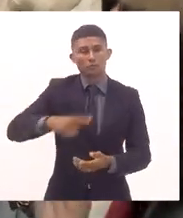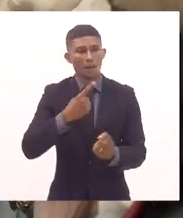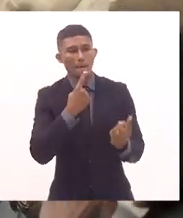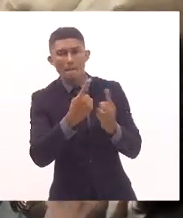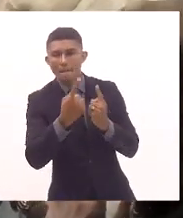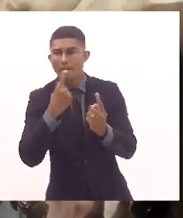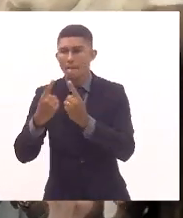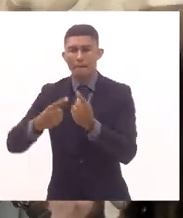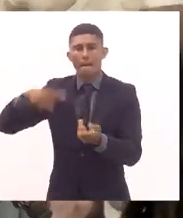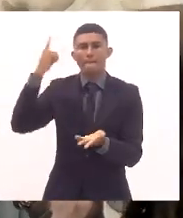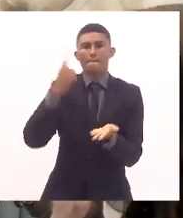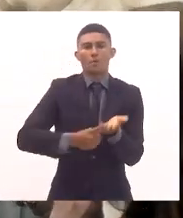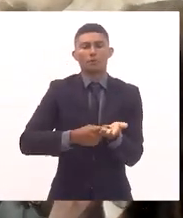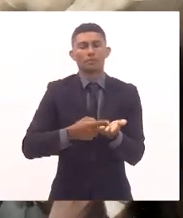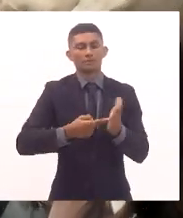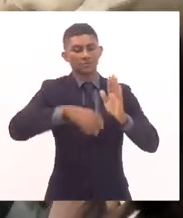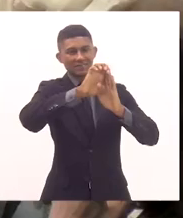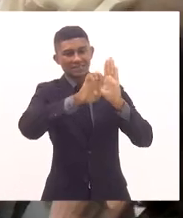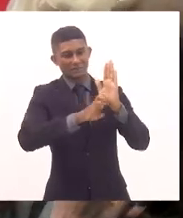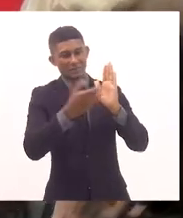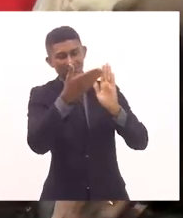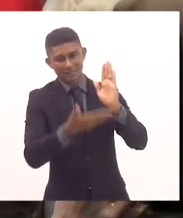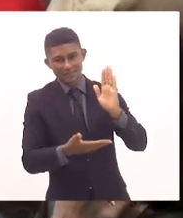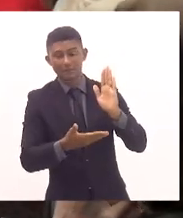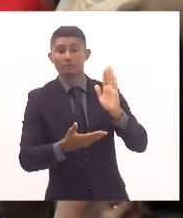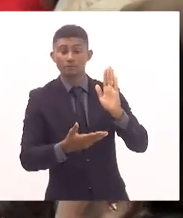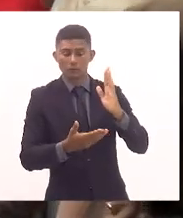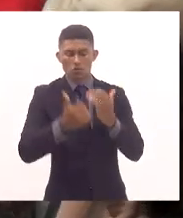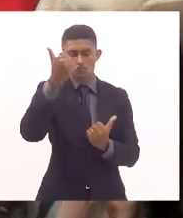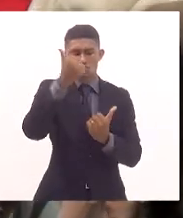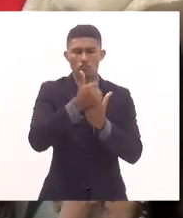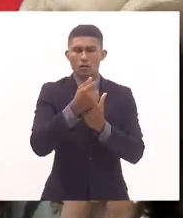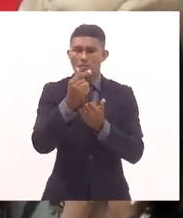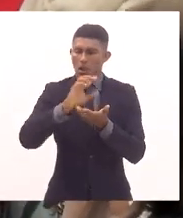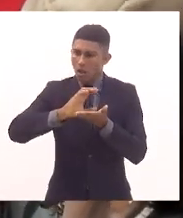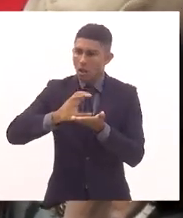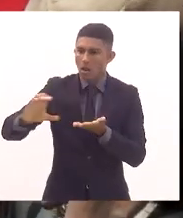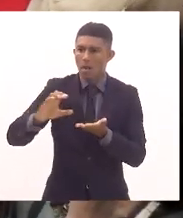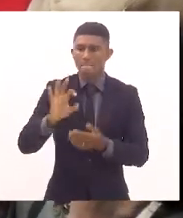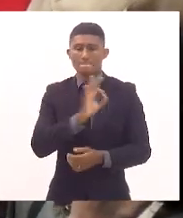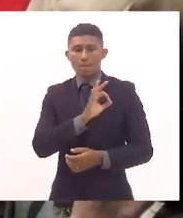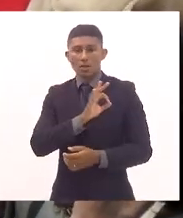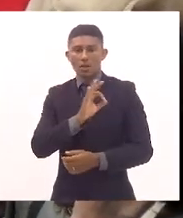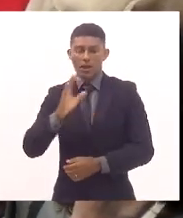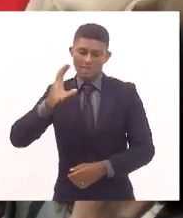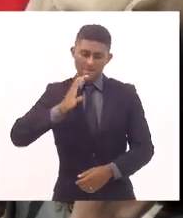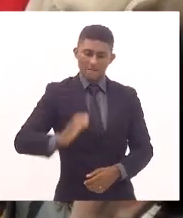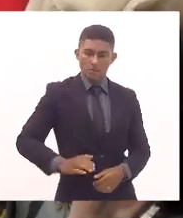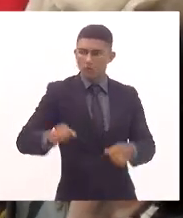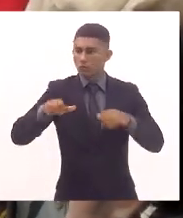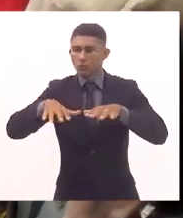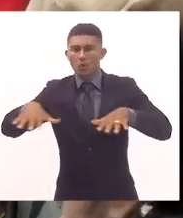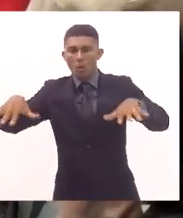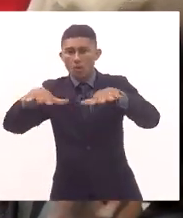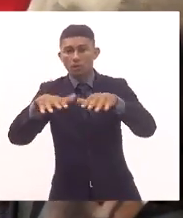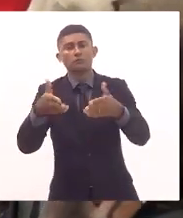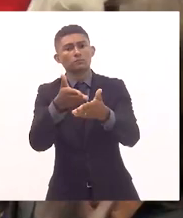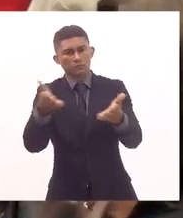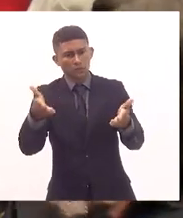nossa emenda, que ampliava essa gratificação para todos os policiais civis, tanto para os que